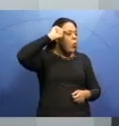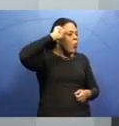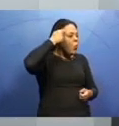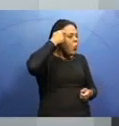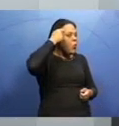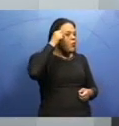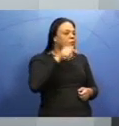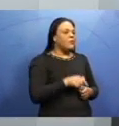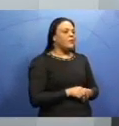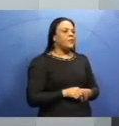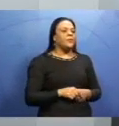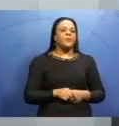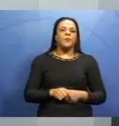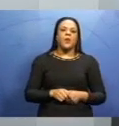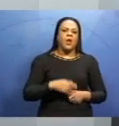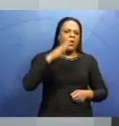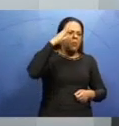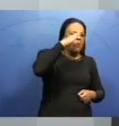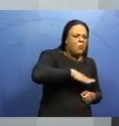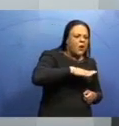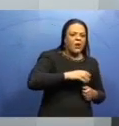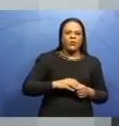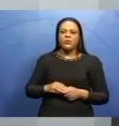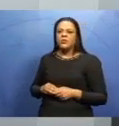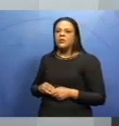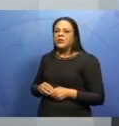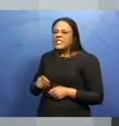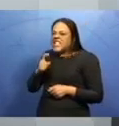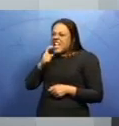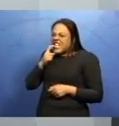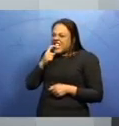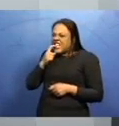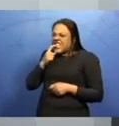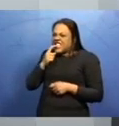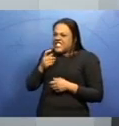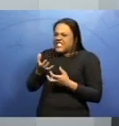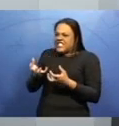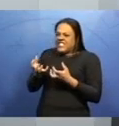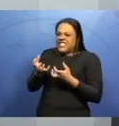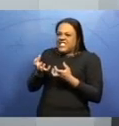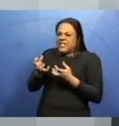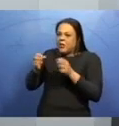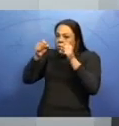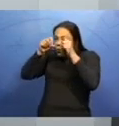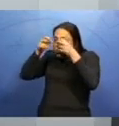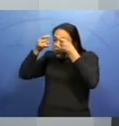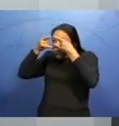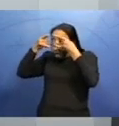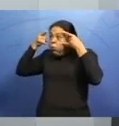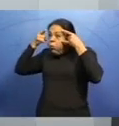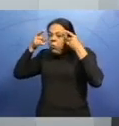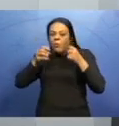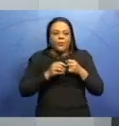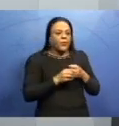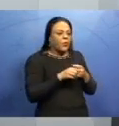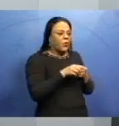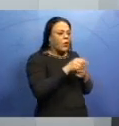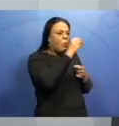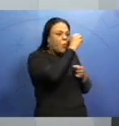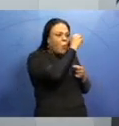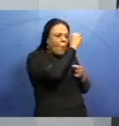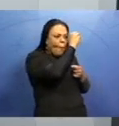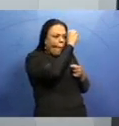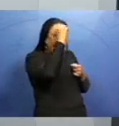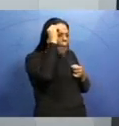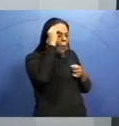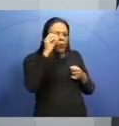Maldoso e ambicioso. Ou o corvo é inocente e maldoso? Vamos